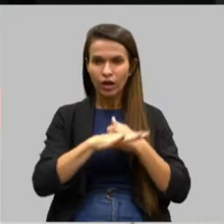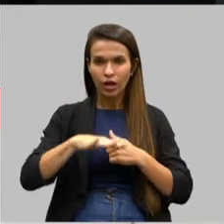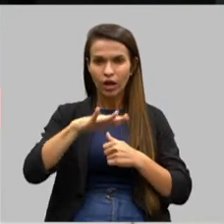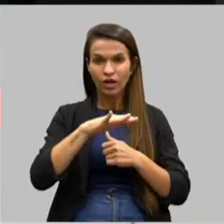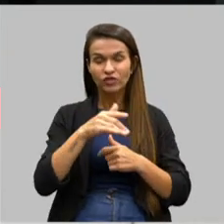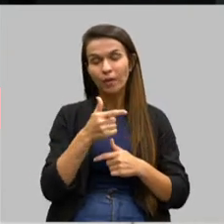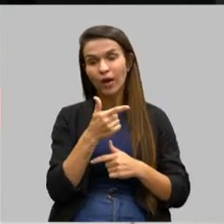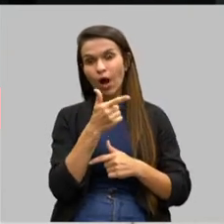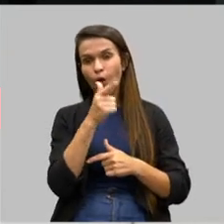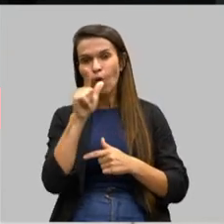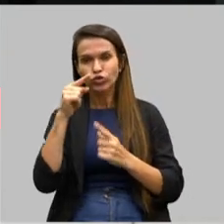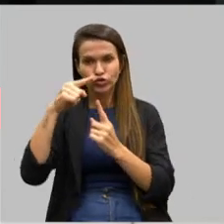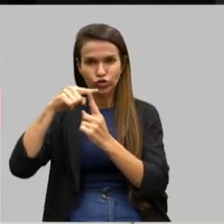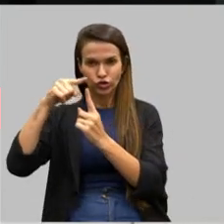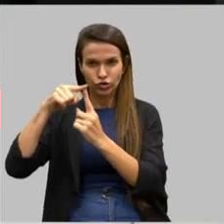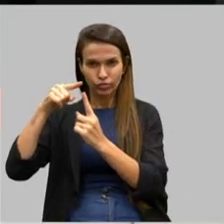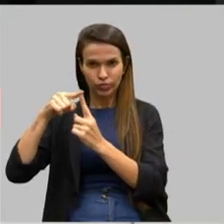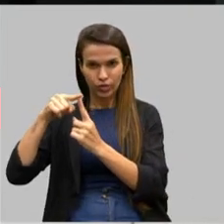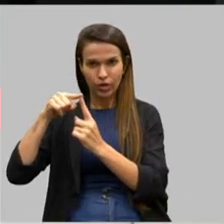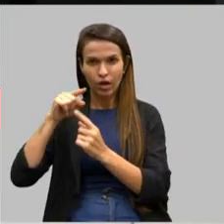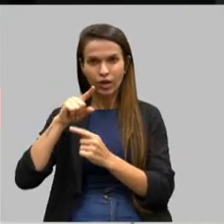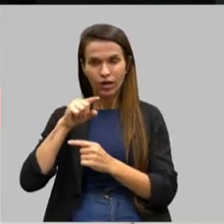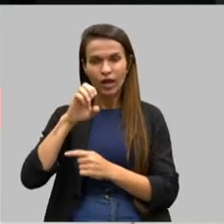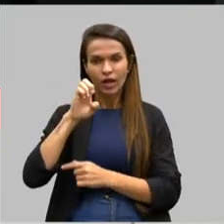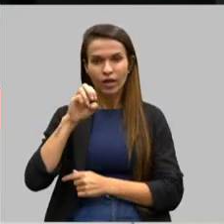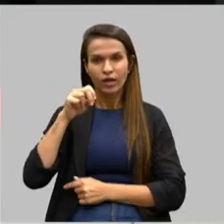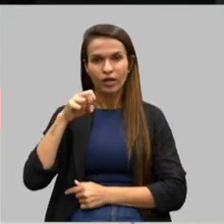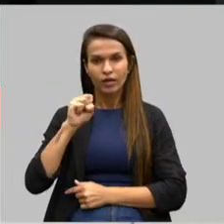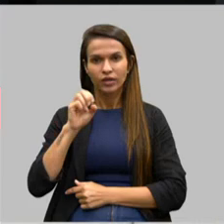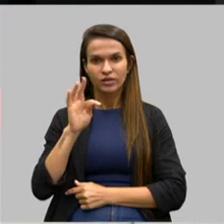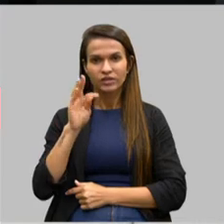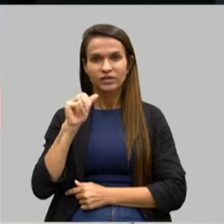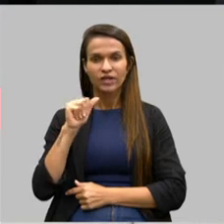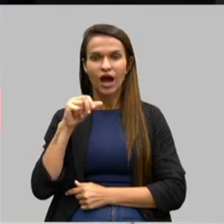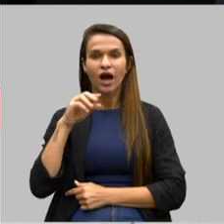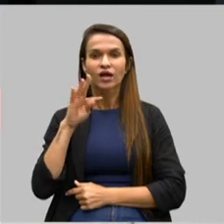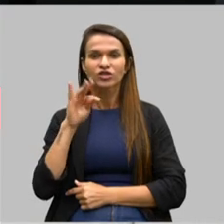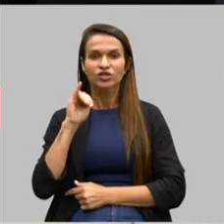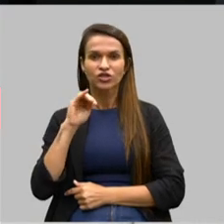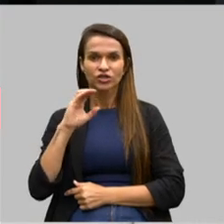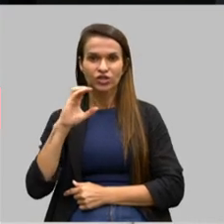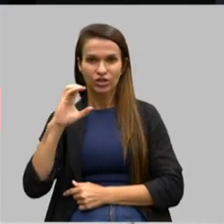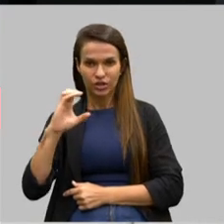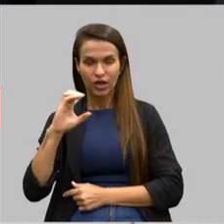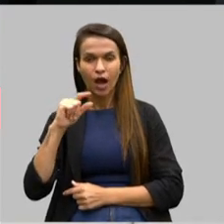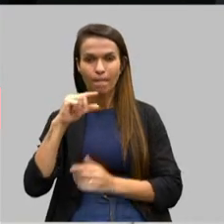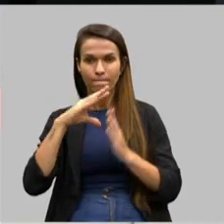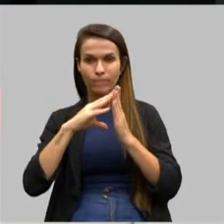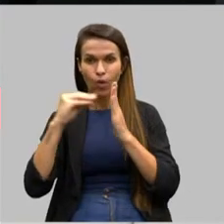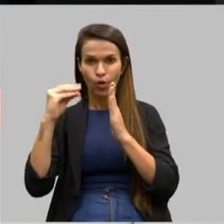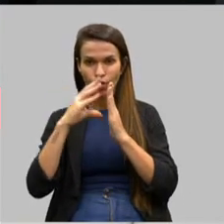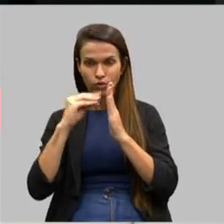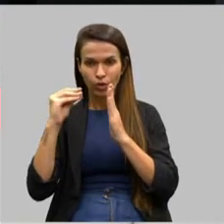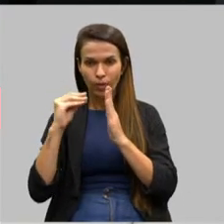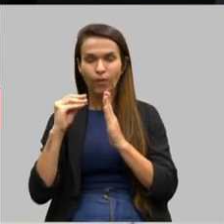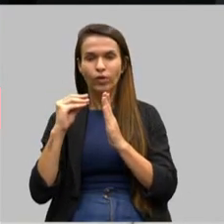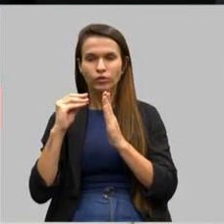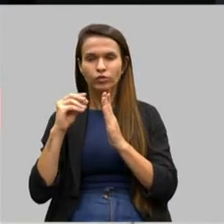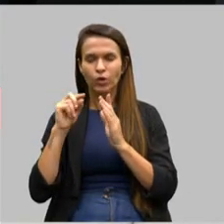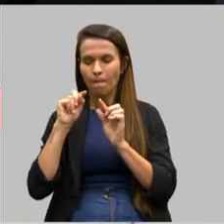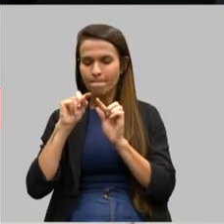técnica, que é o Statistical Downscaling ou Dynamical Downscaling. Modelos com ponto de